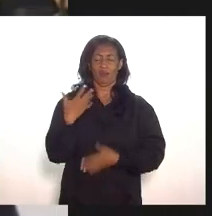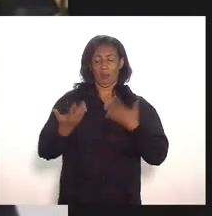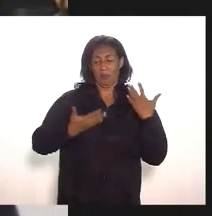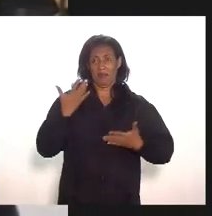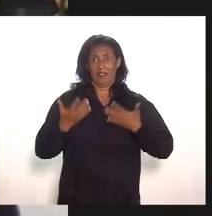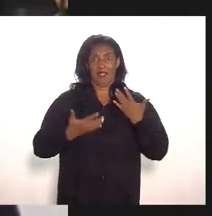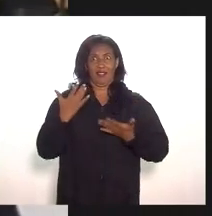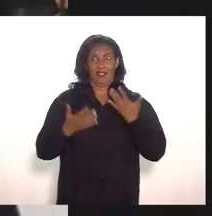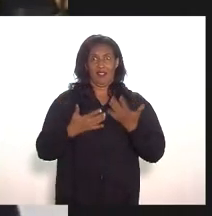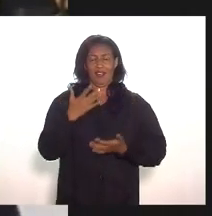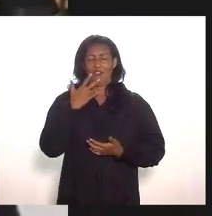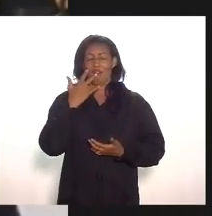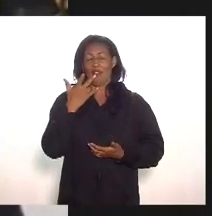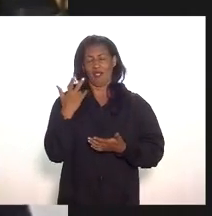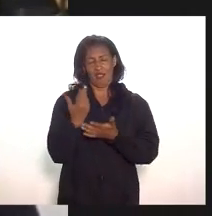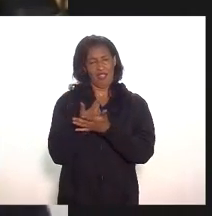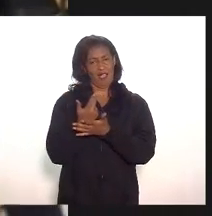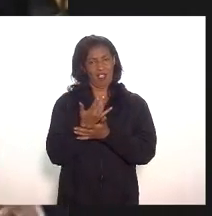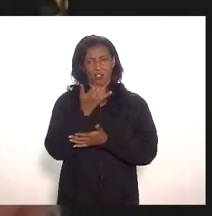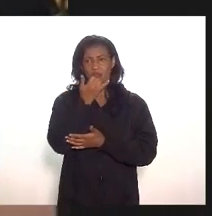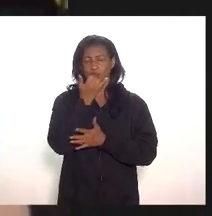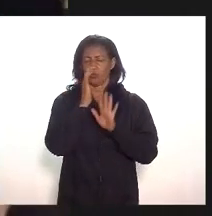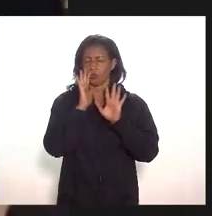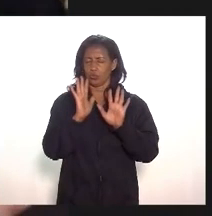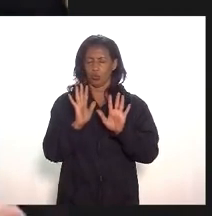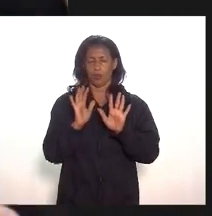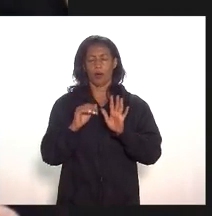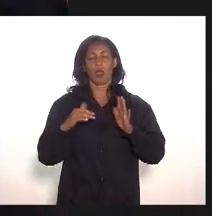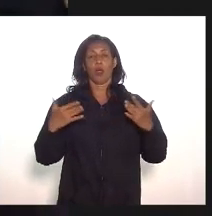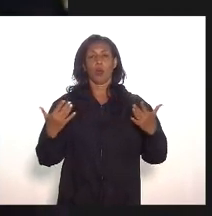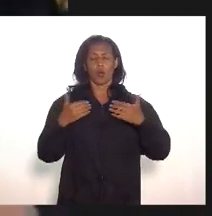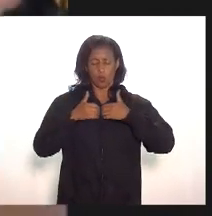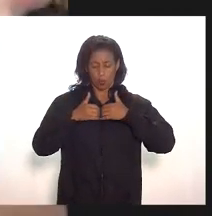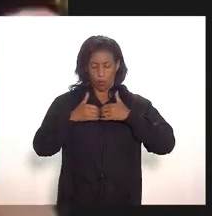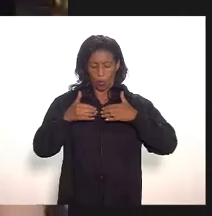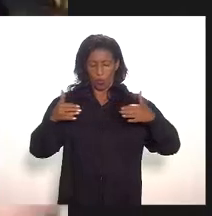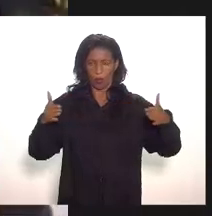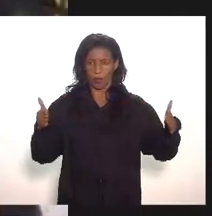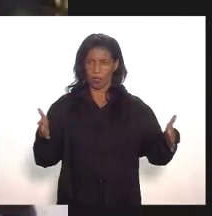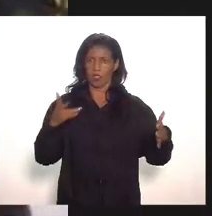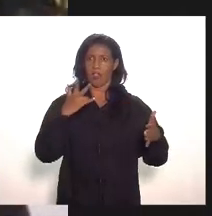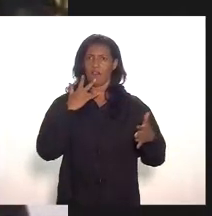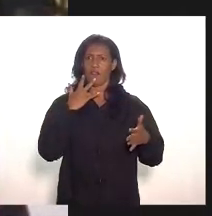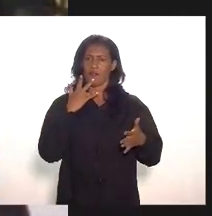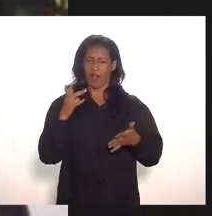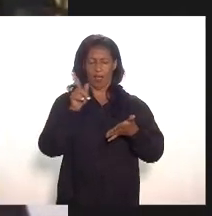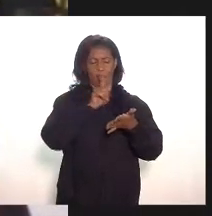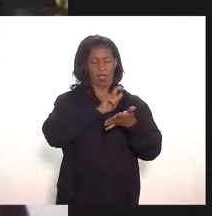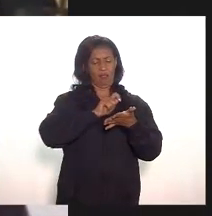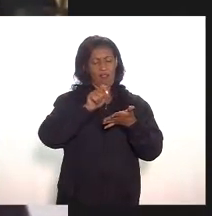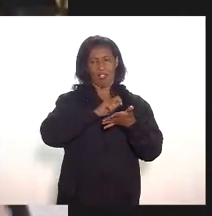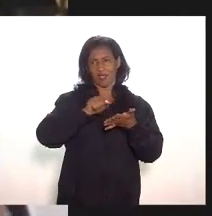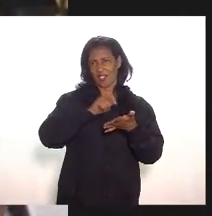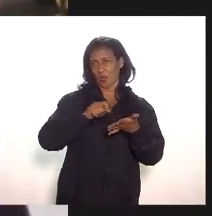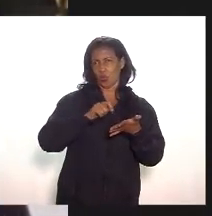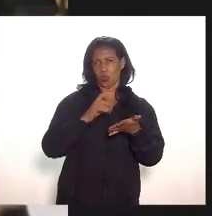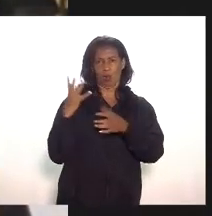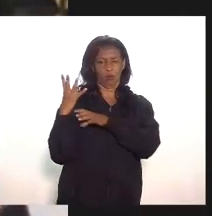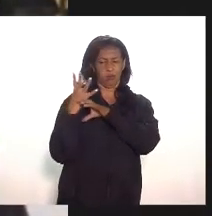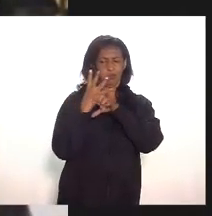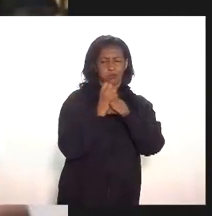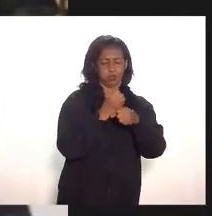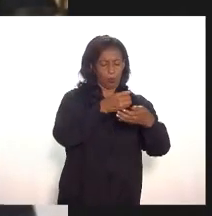empolgado. Quando eu iniciei esse movimento, inclusive fazendo o abaixo-assinado, eu vou ser breve, presidente, pode deixar, mas é